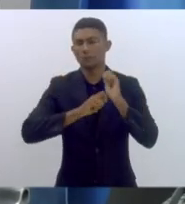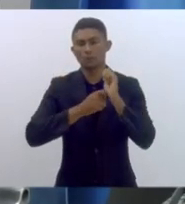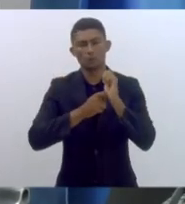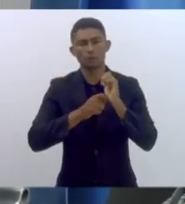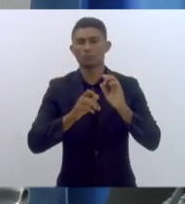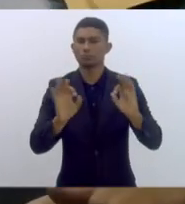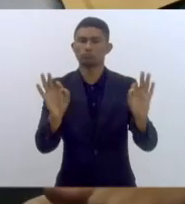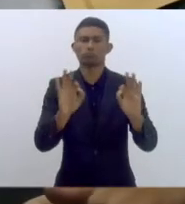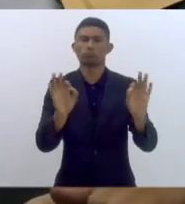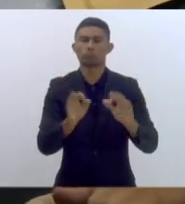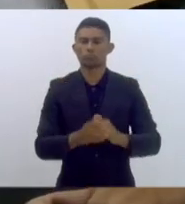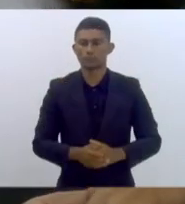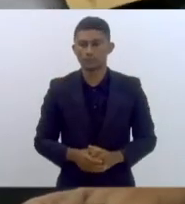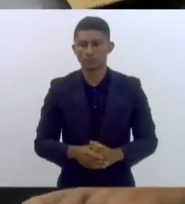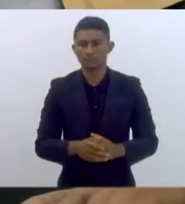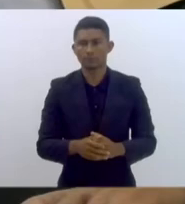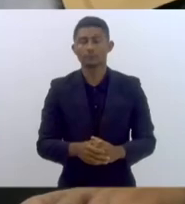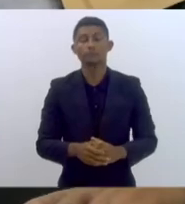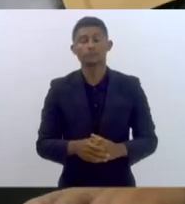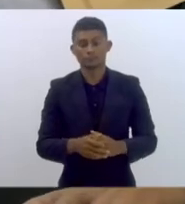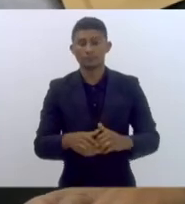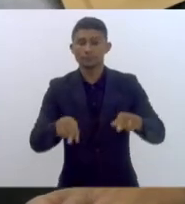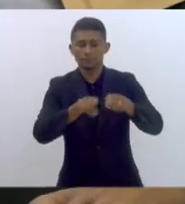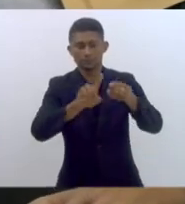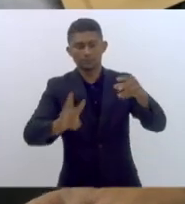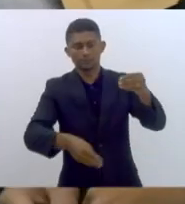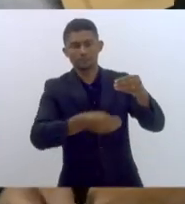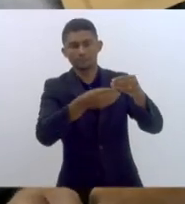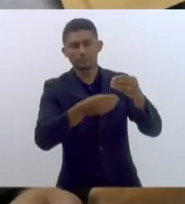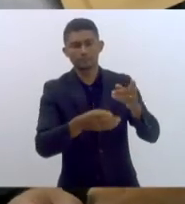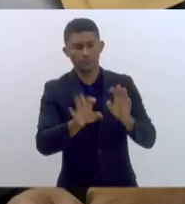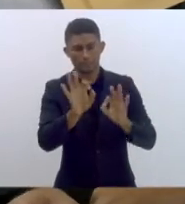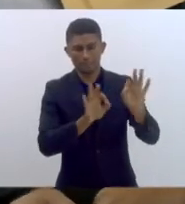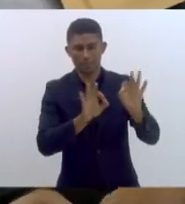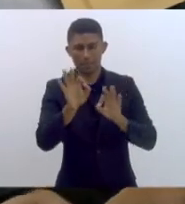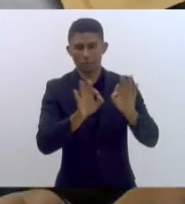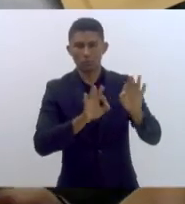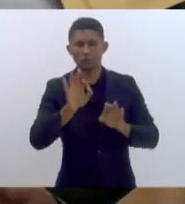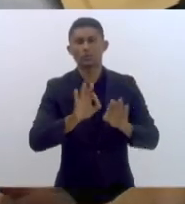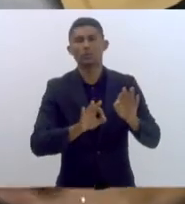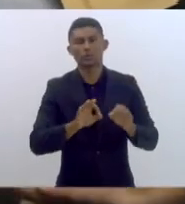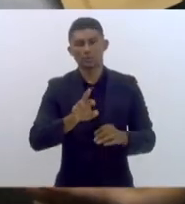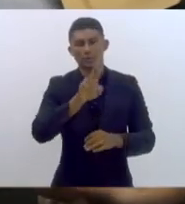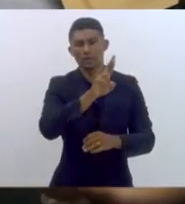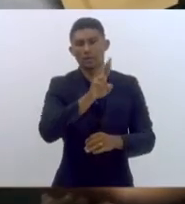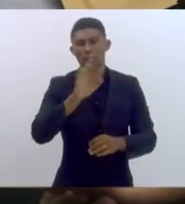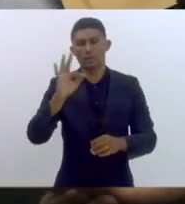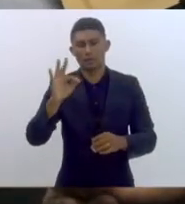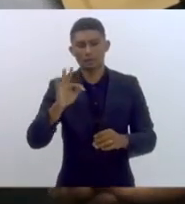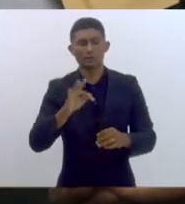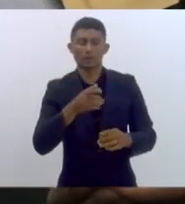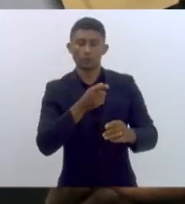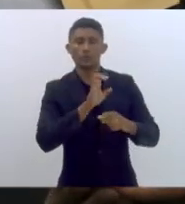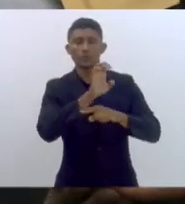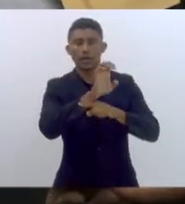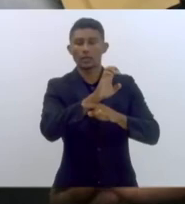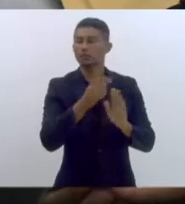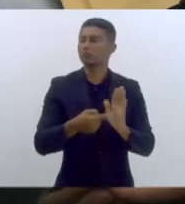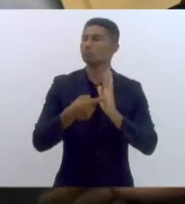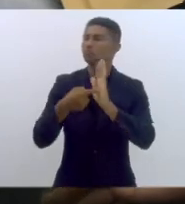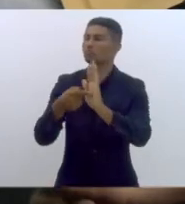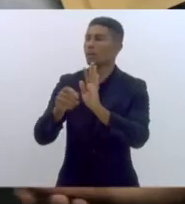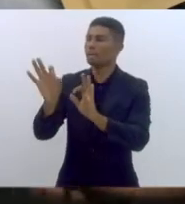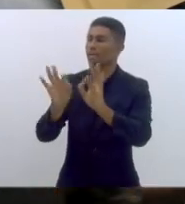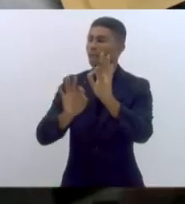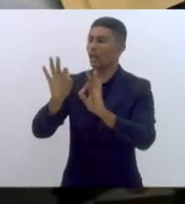até fazer um adendo aqui. O regime, o plano de recuperação fiscal, que é, né, o Estado apresenta um plano para poder aderir ao